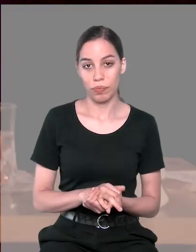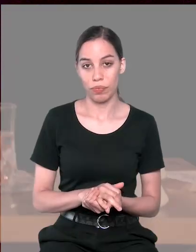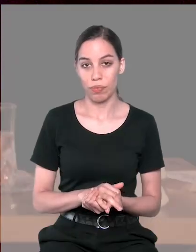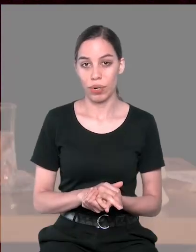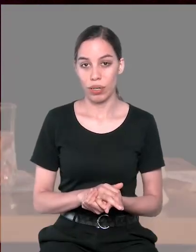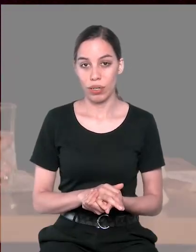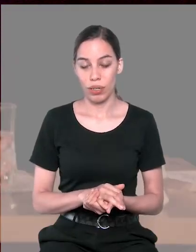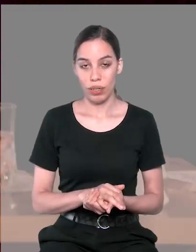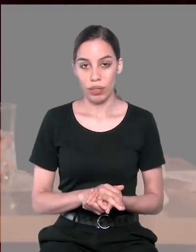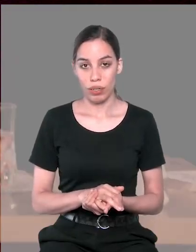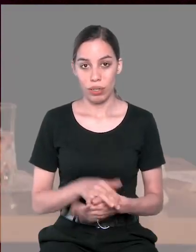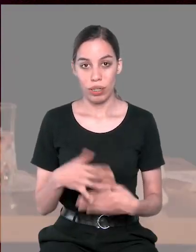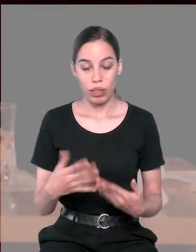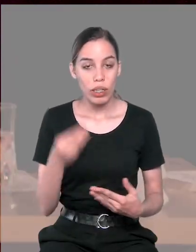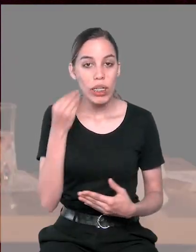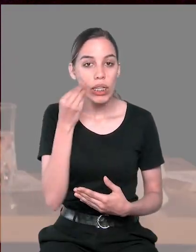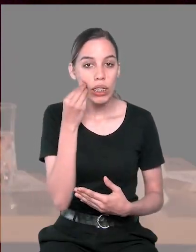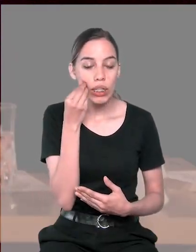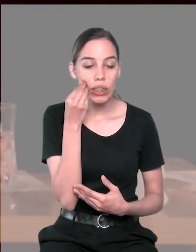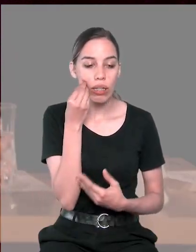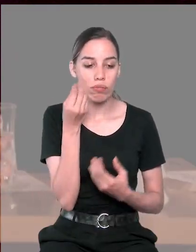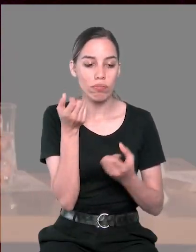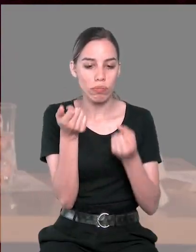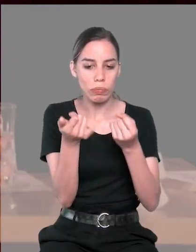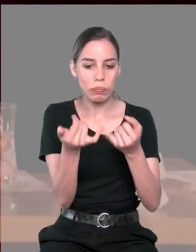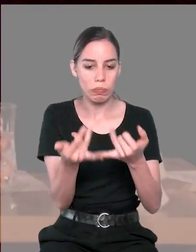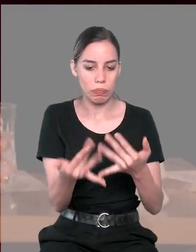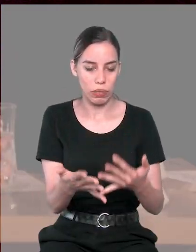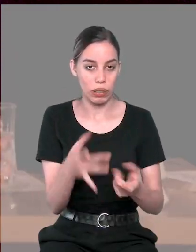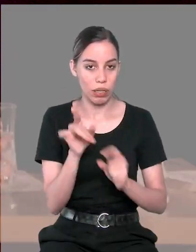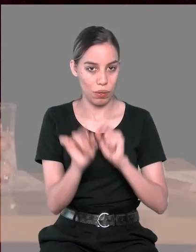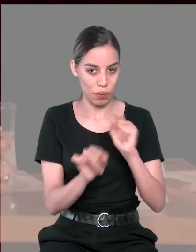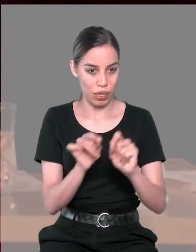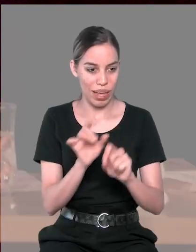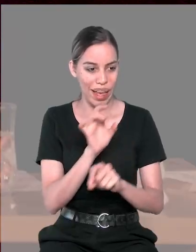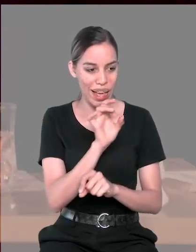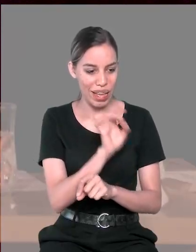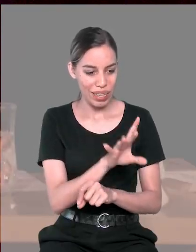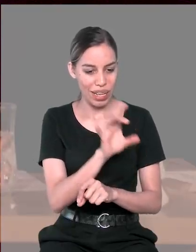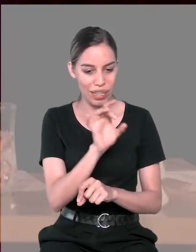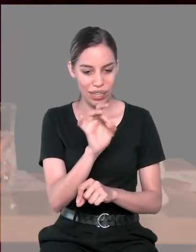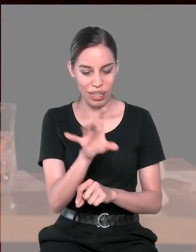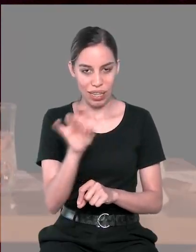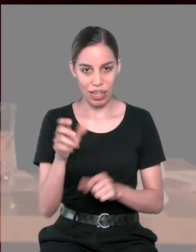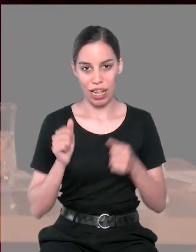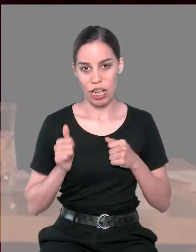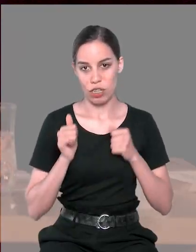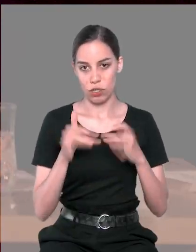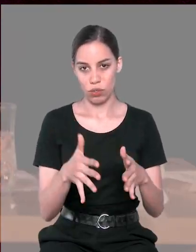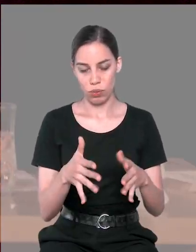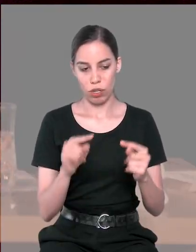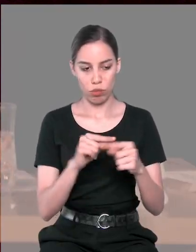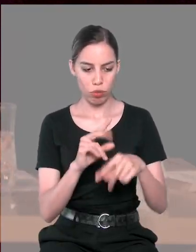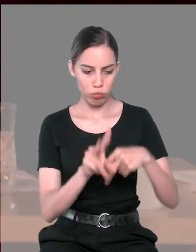Então, o que eu vou tentar desenvolver com vocês é que cada ato é uma